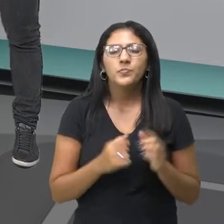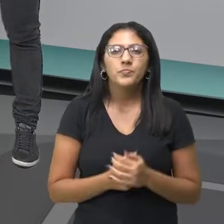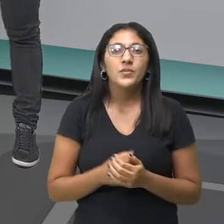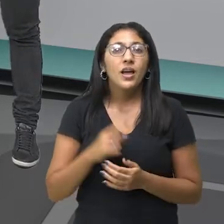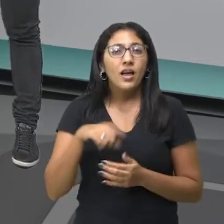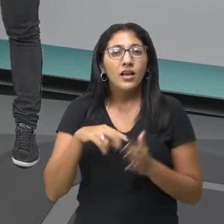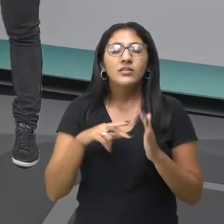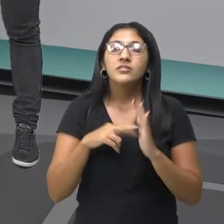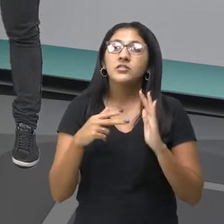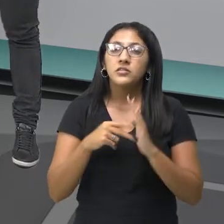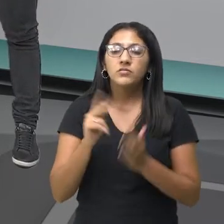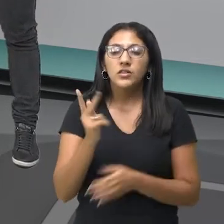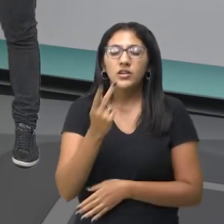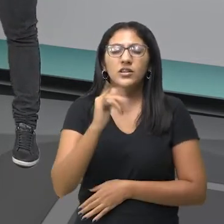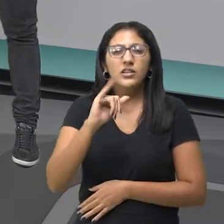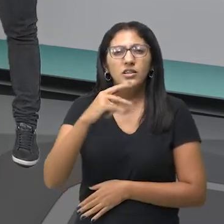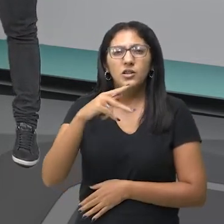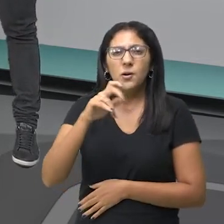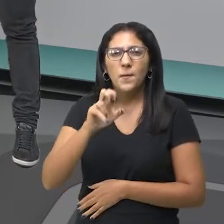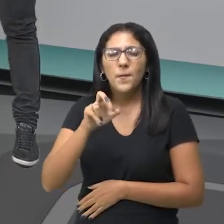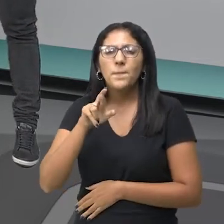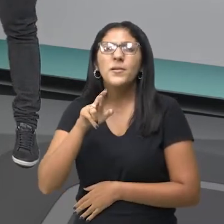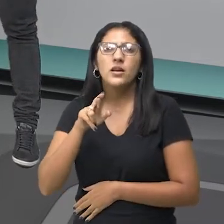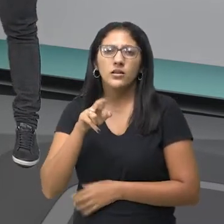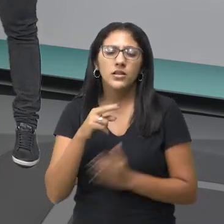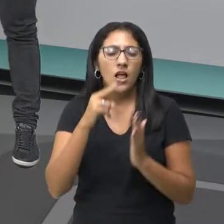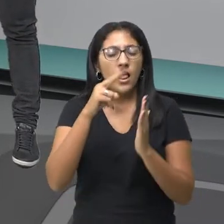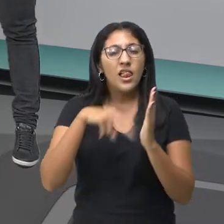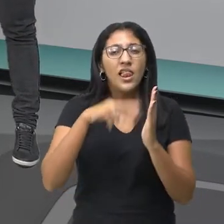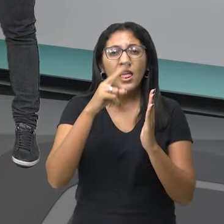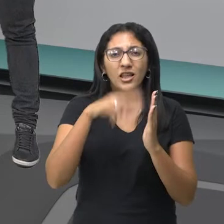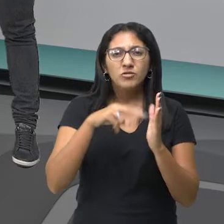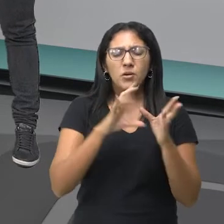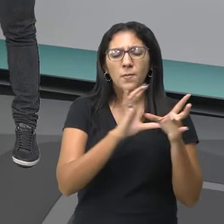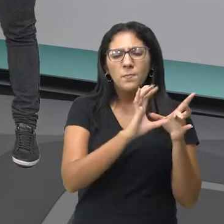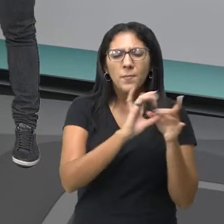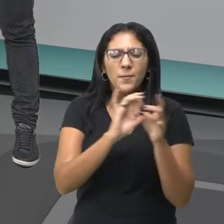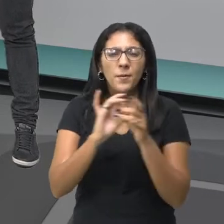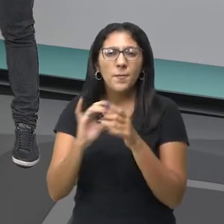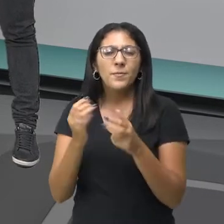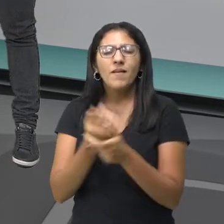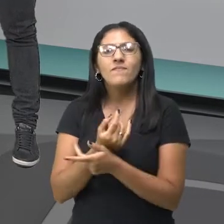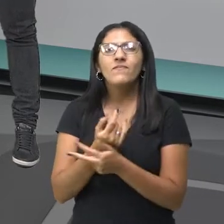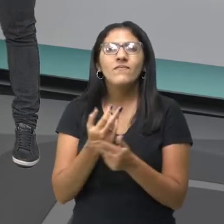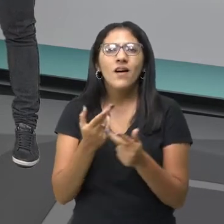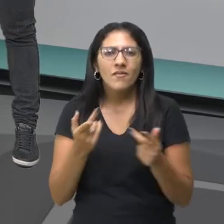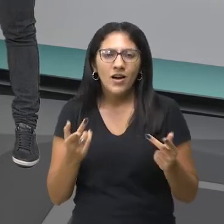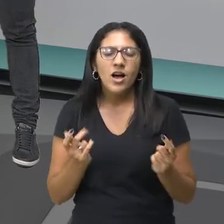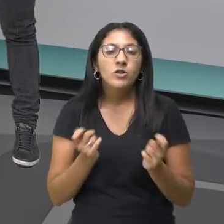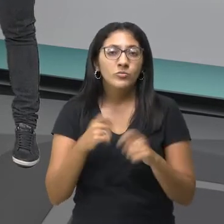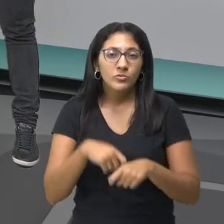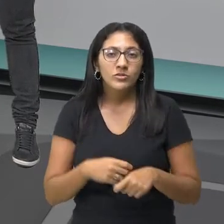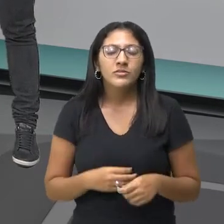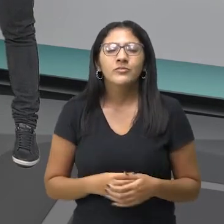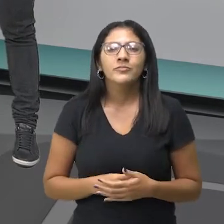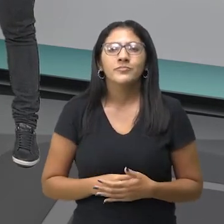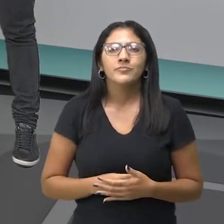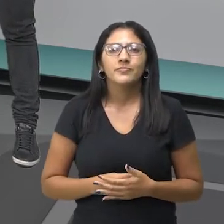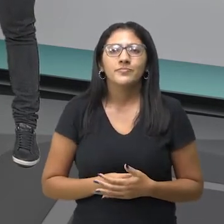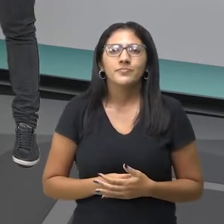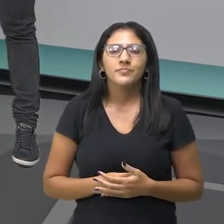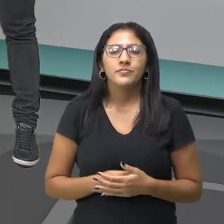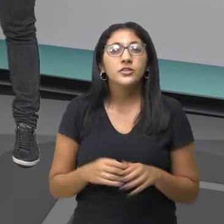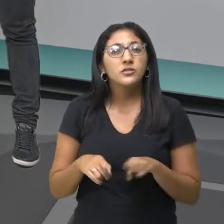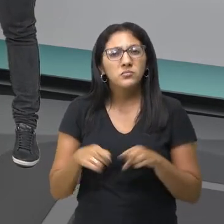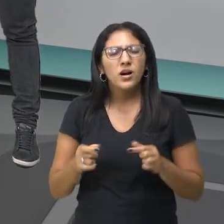é exatamente o hipertexto, a leitura feita em hipertexto. Perceba que eu saí de um texto para o outro, ok? Mas eu